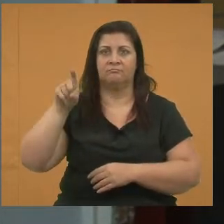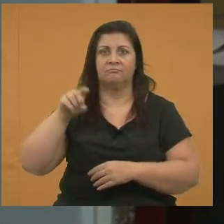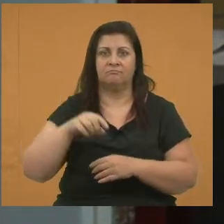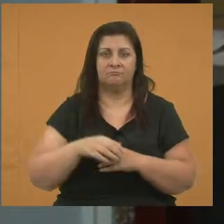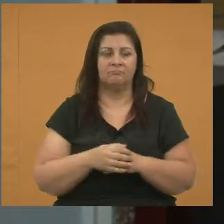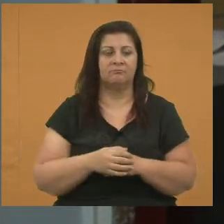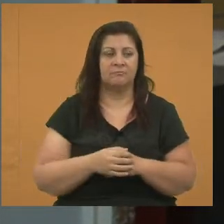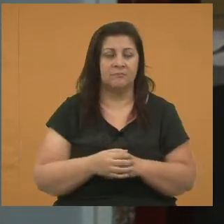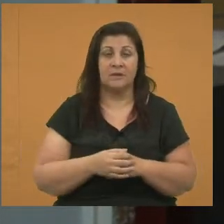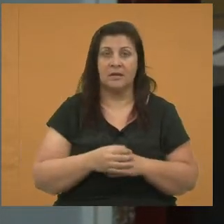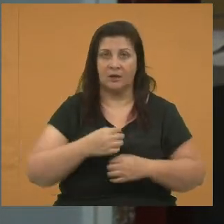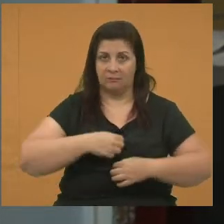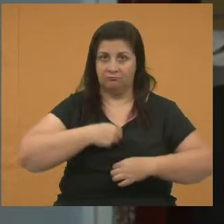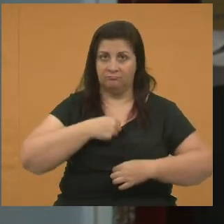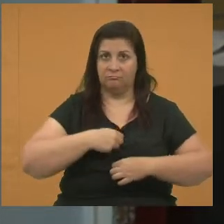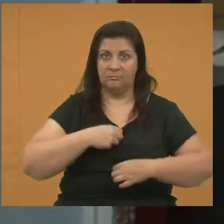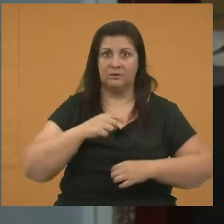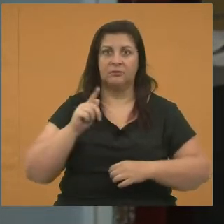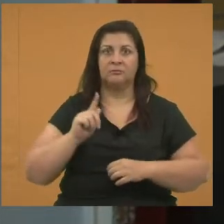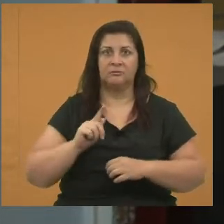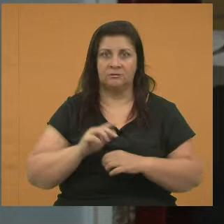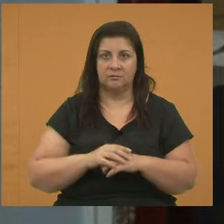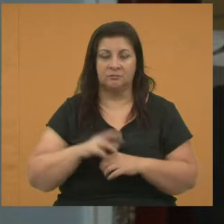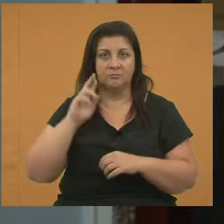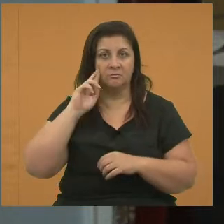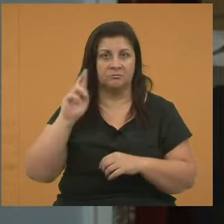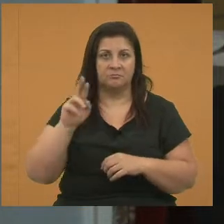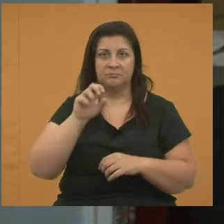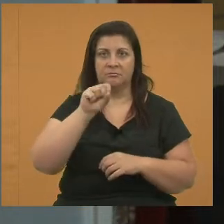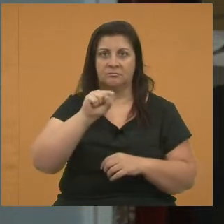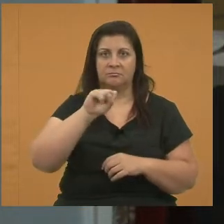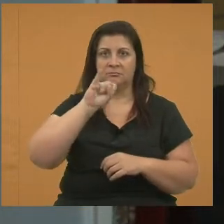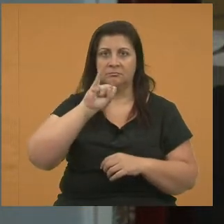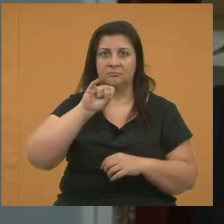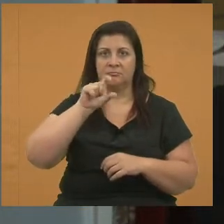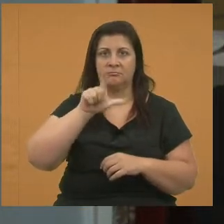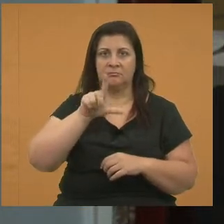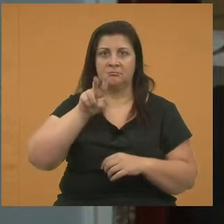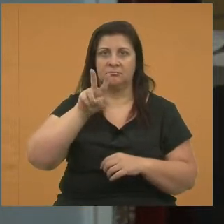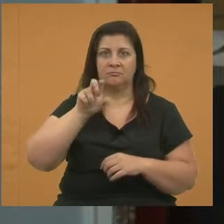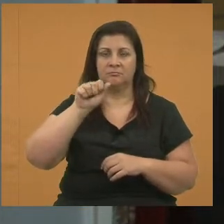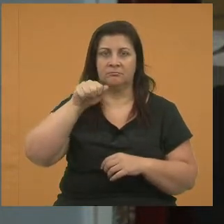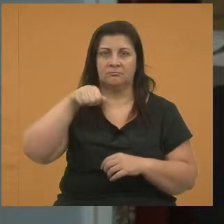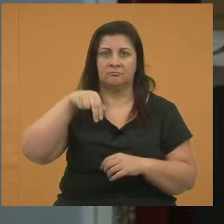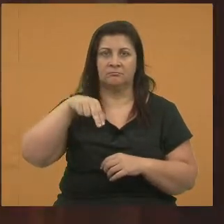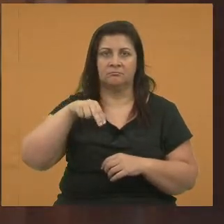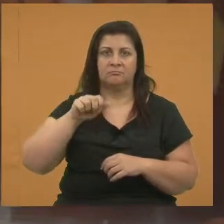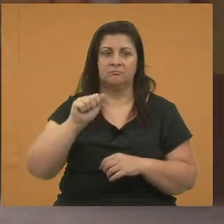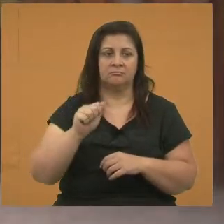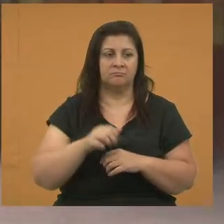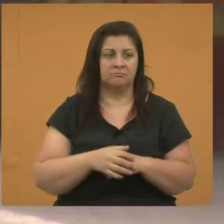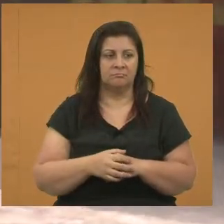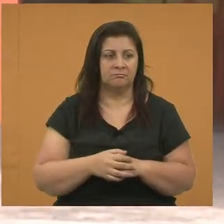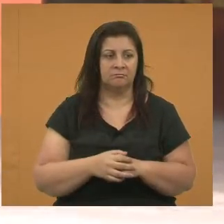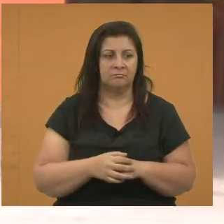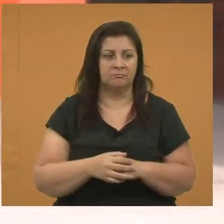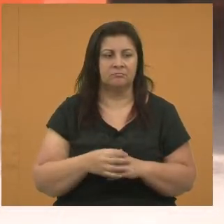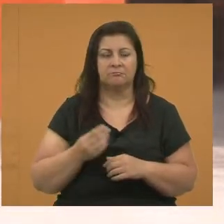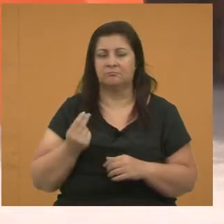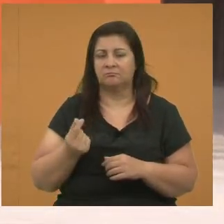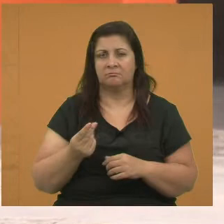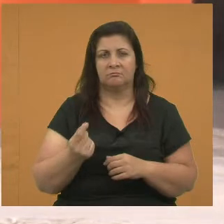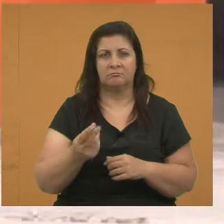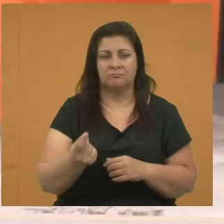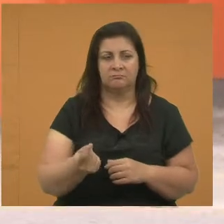ali, quem toma conta de tudo é a senhora Silvandra de Oliveira, né, e por várias vezes nós